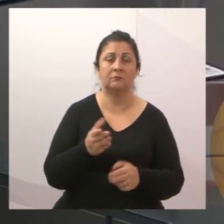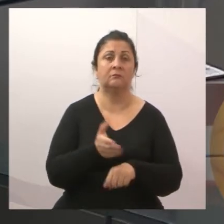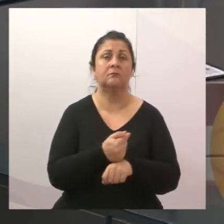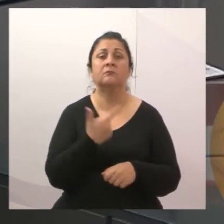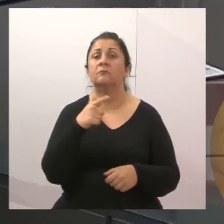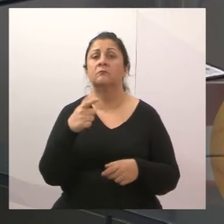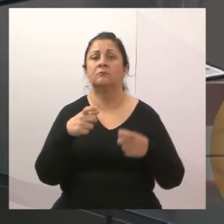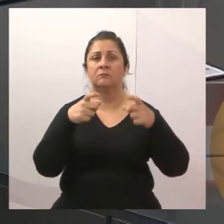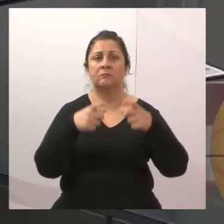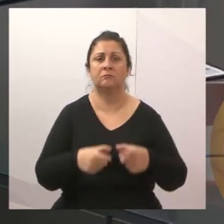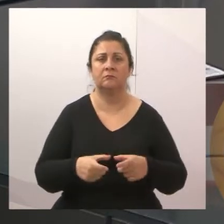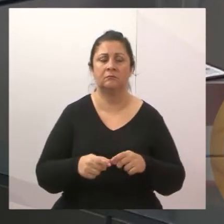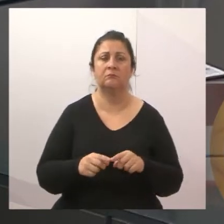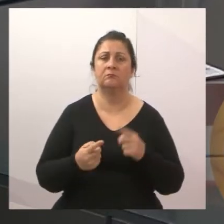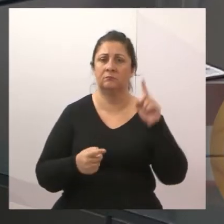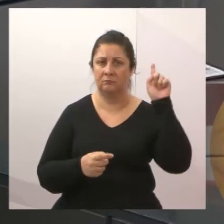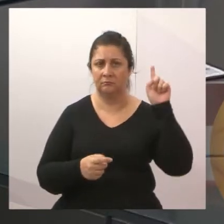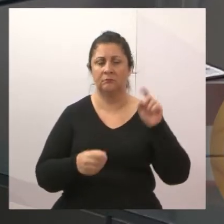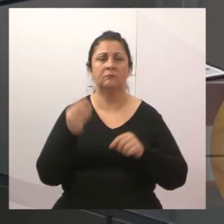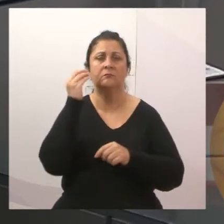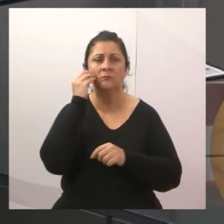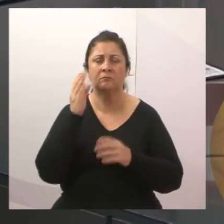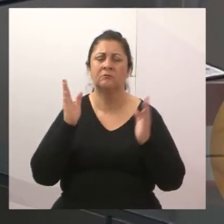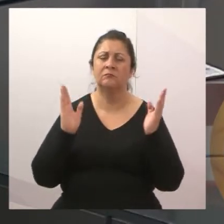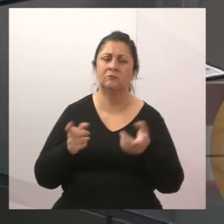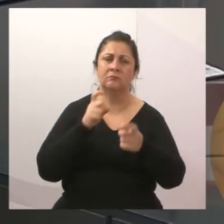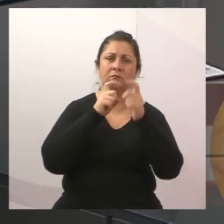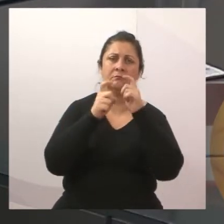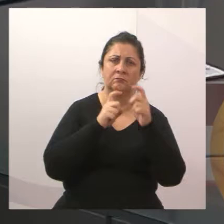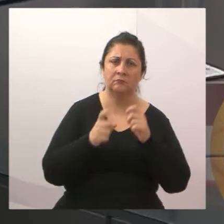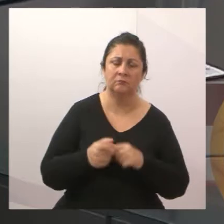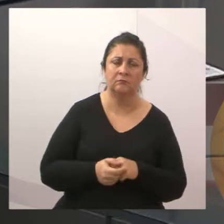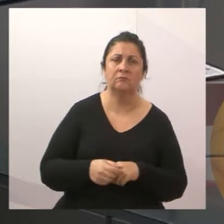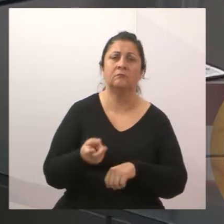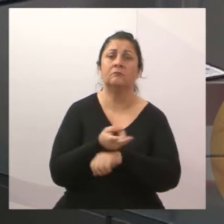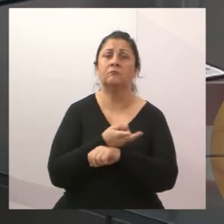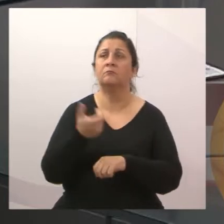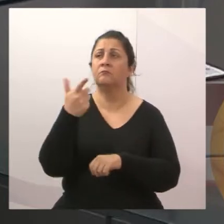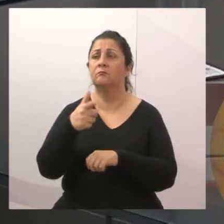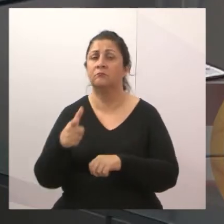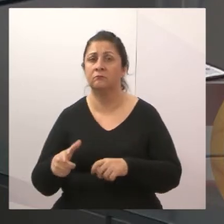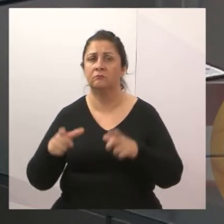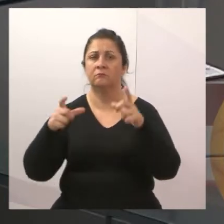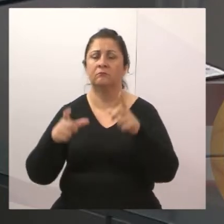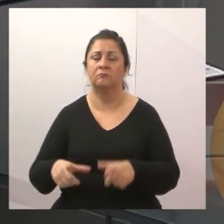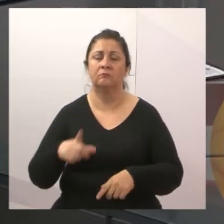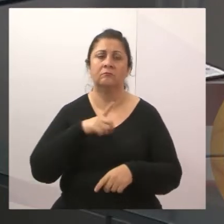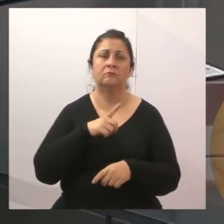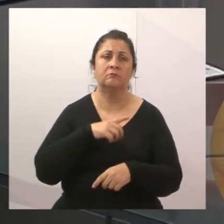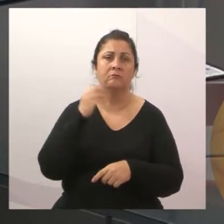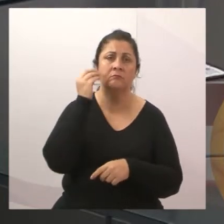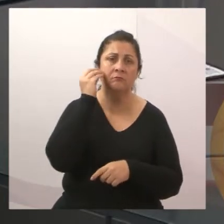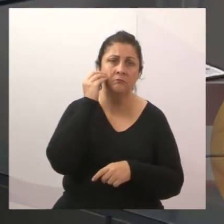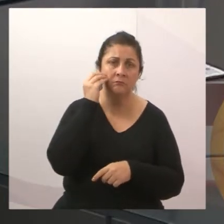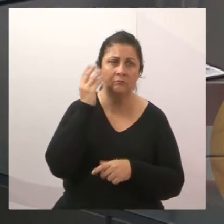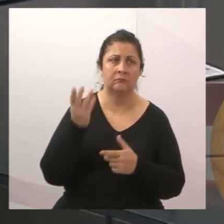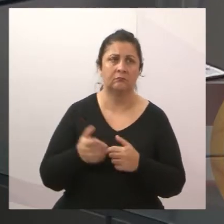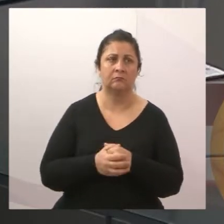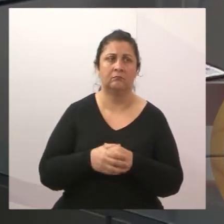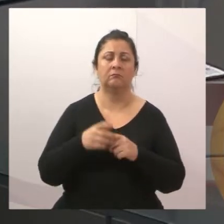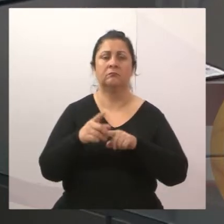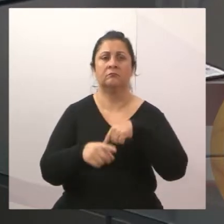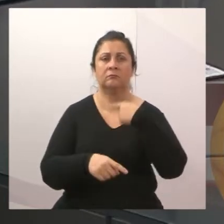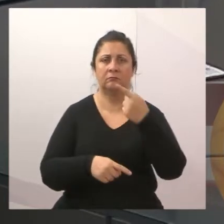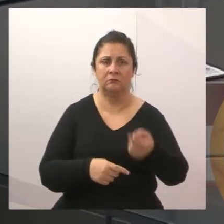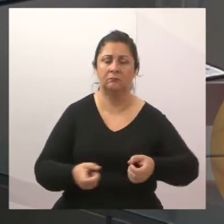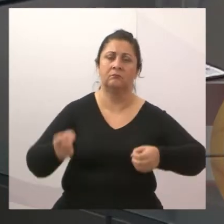organizações, mas eu mesma tive reuniões e fui procuradas por outras organizações que tiveram interesse, e a partir do interesse delas, eu retornei ao